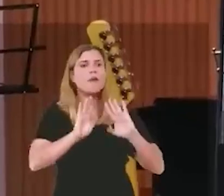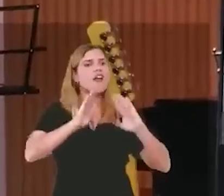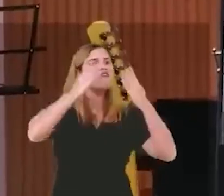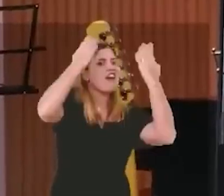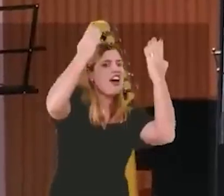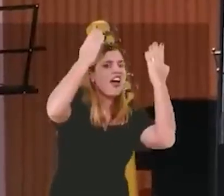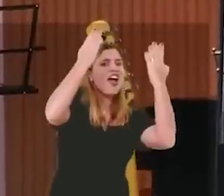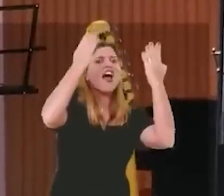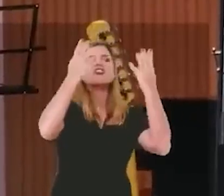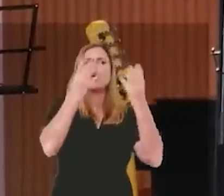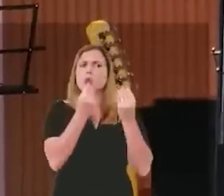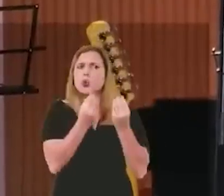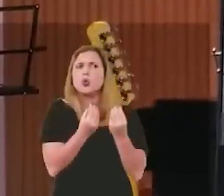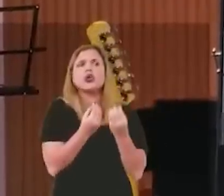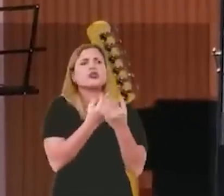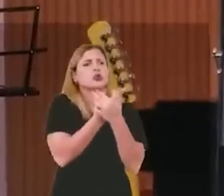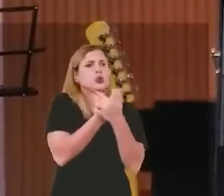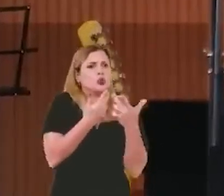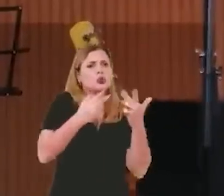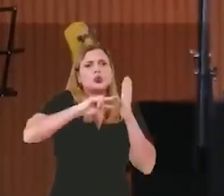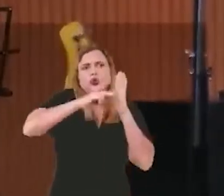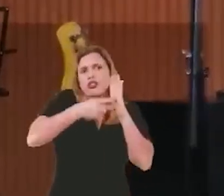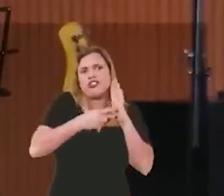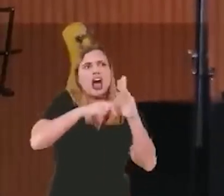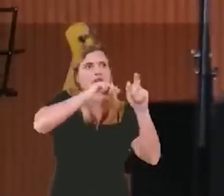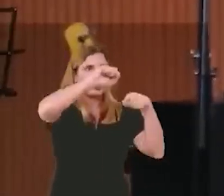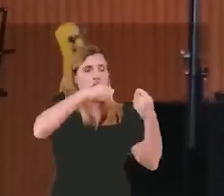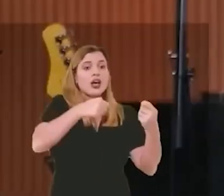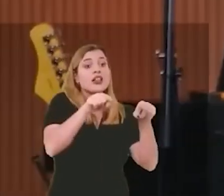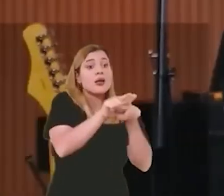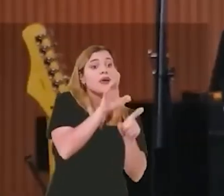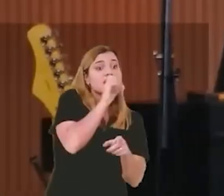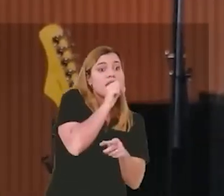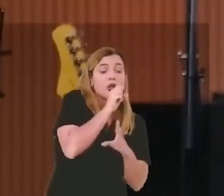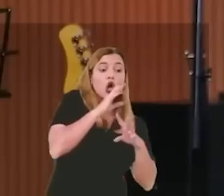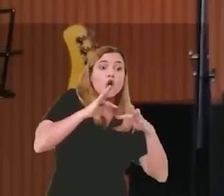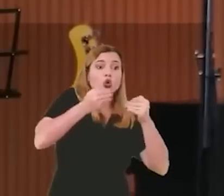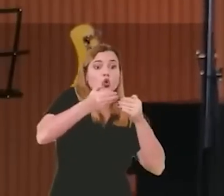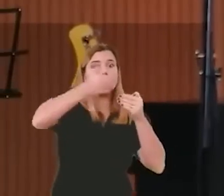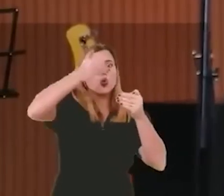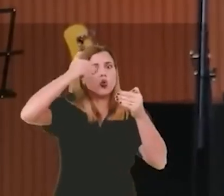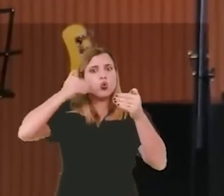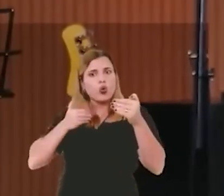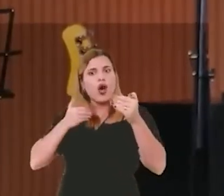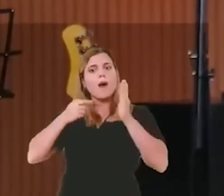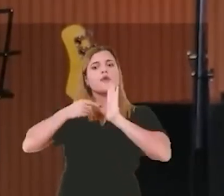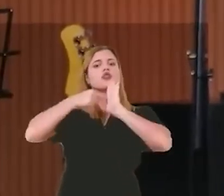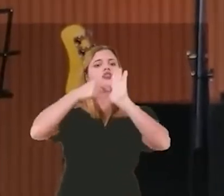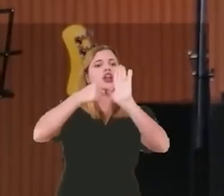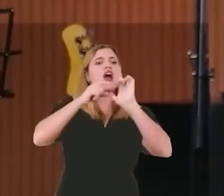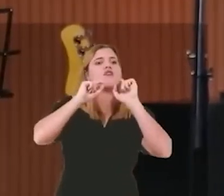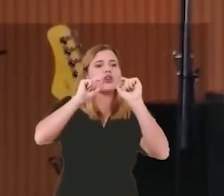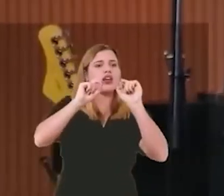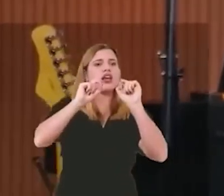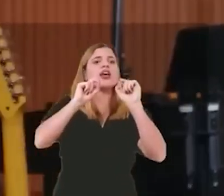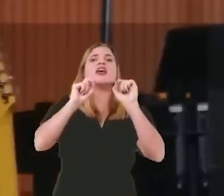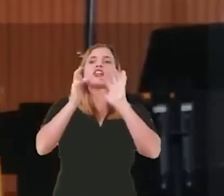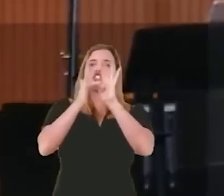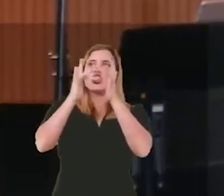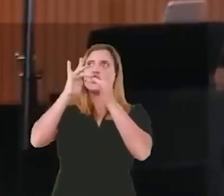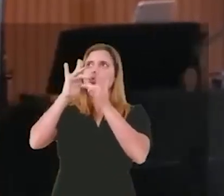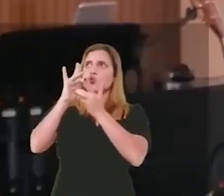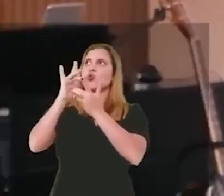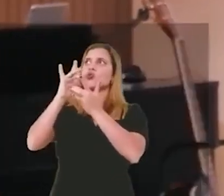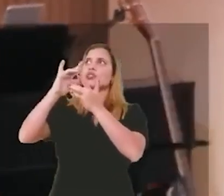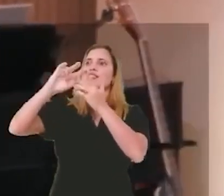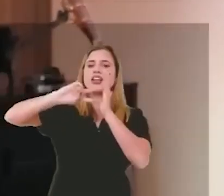Jesus é representado pelos sacrifícios, Jesus é representado pelo sábado, tudo, tudo era sombra dele, ele é a realidade. Na plenitude